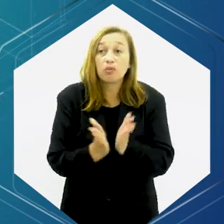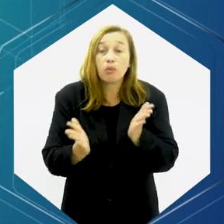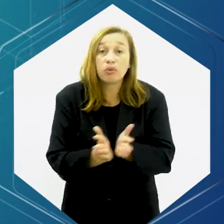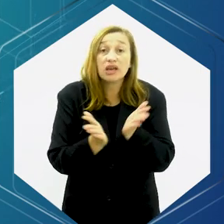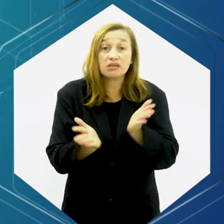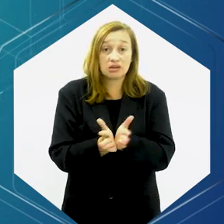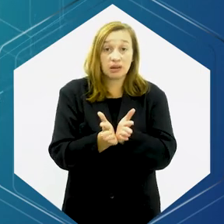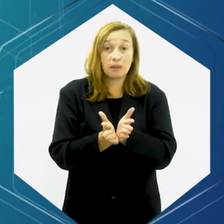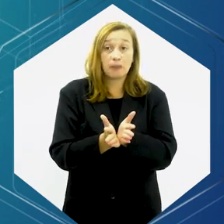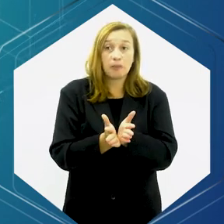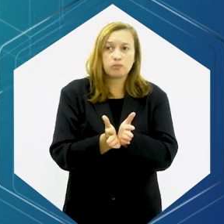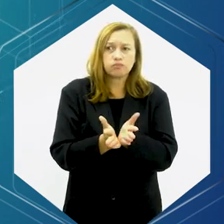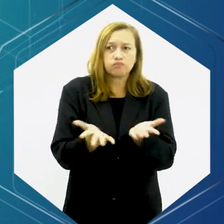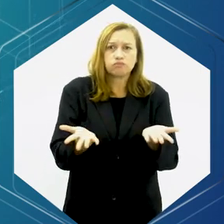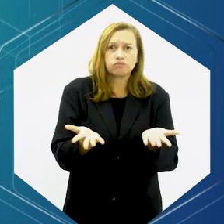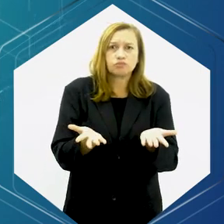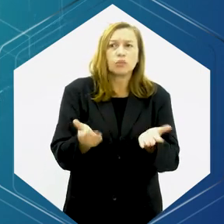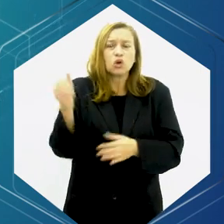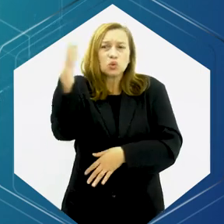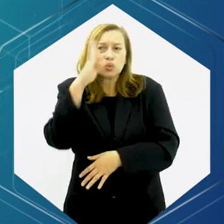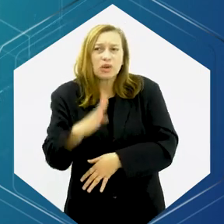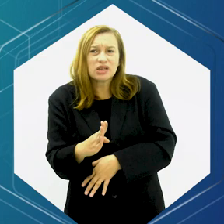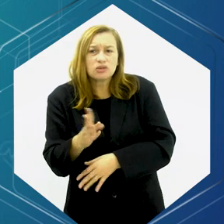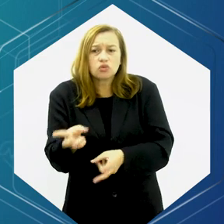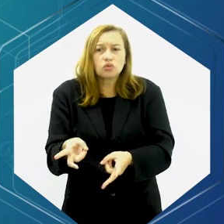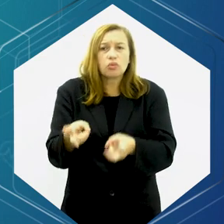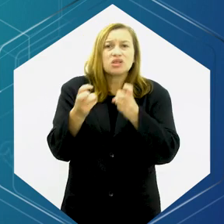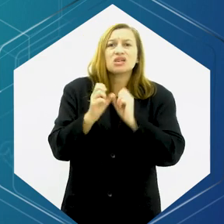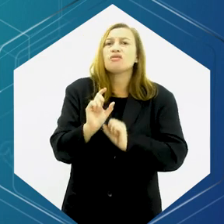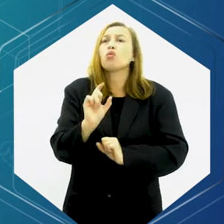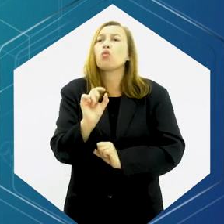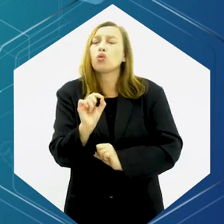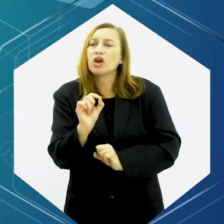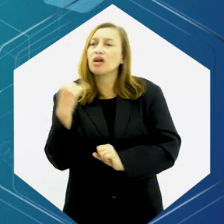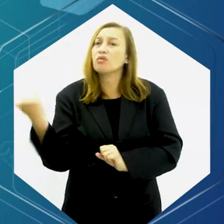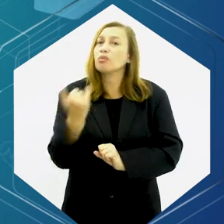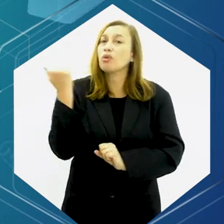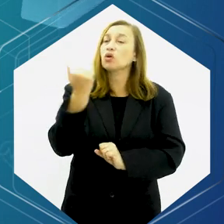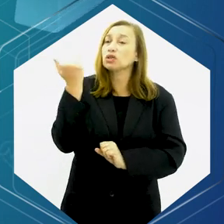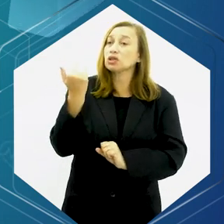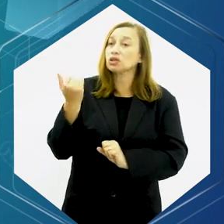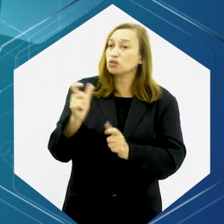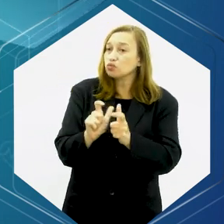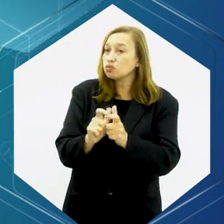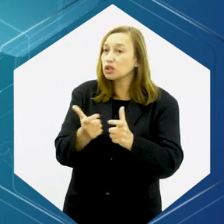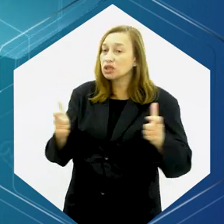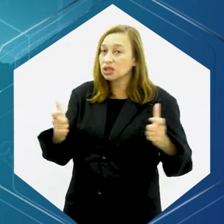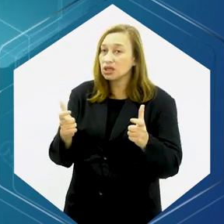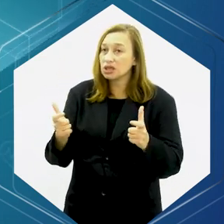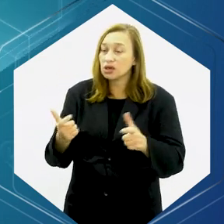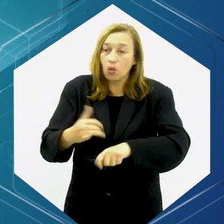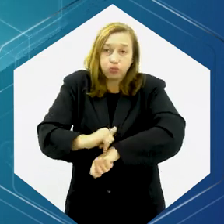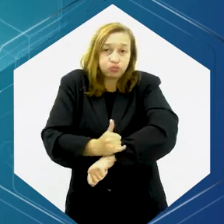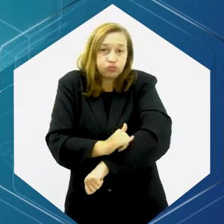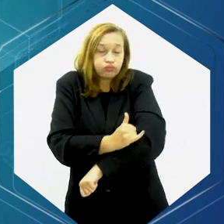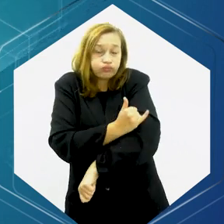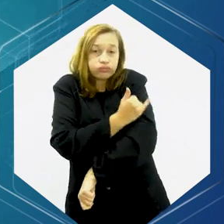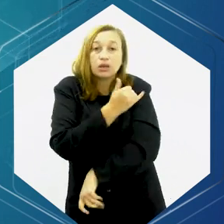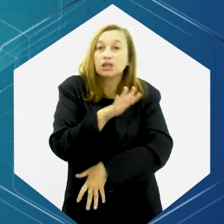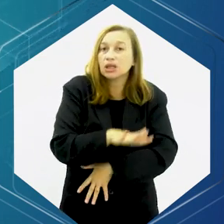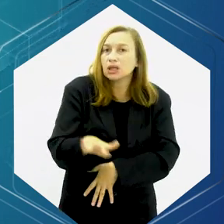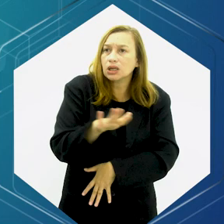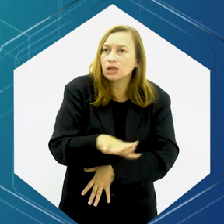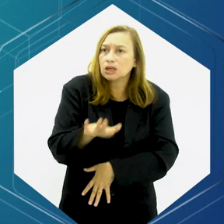situação de pobreza e de extrema pobreza eh no Brasil a gente observa esse importante aumento da prevalência da obesidade